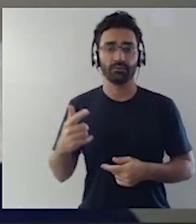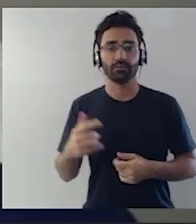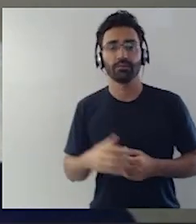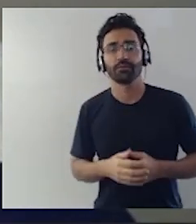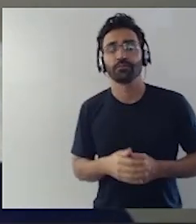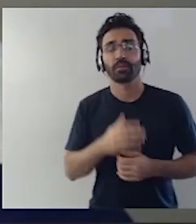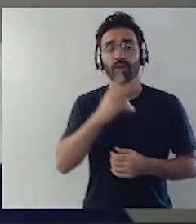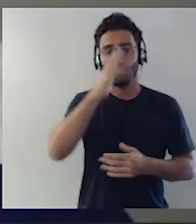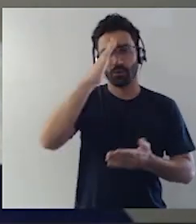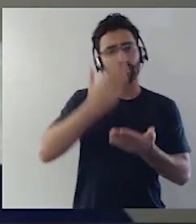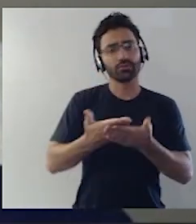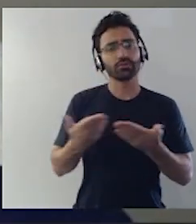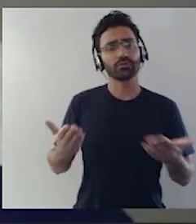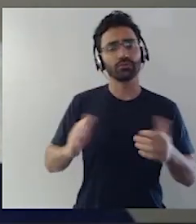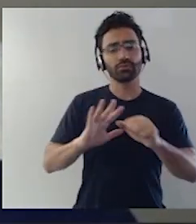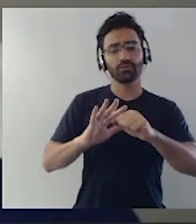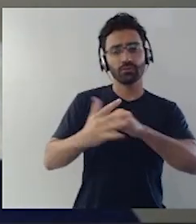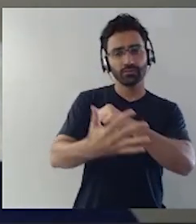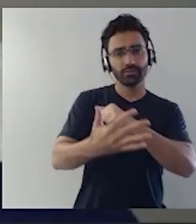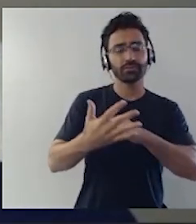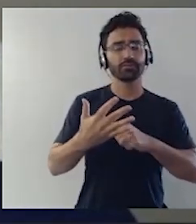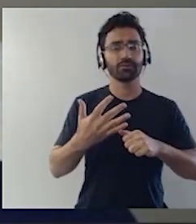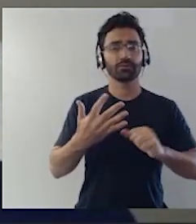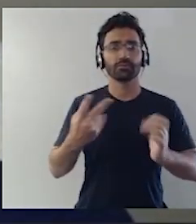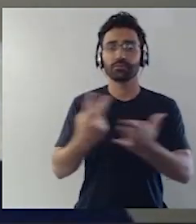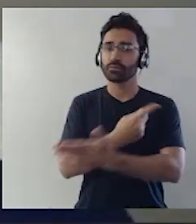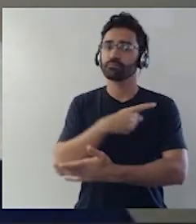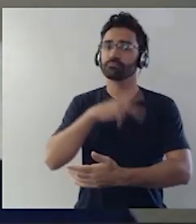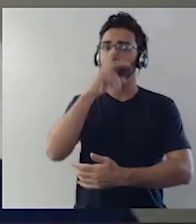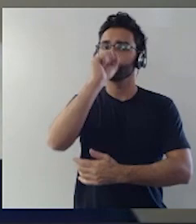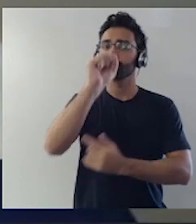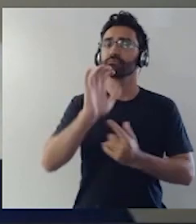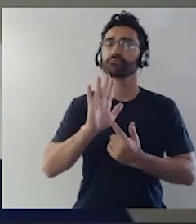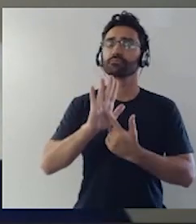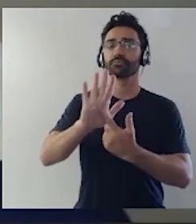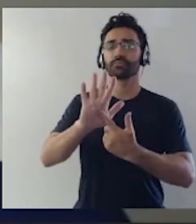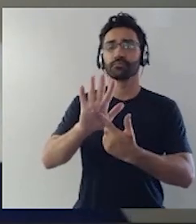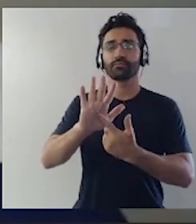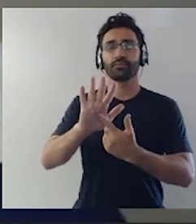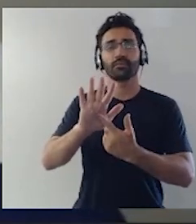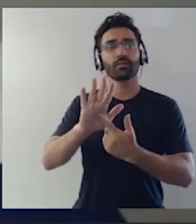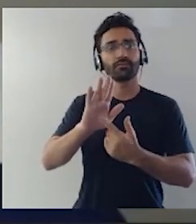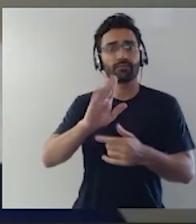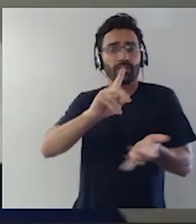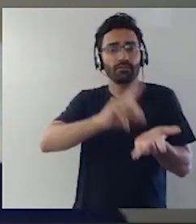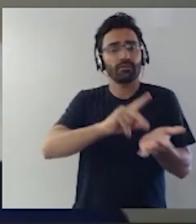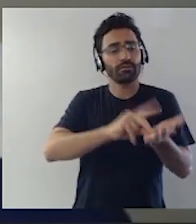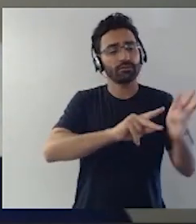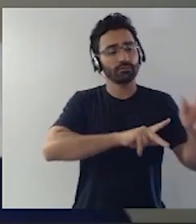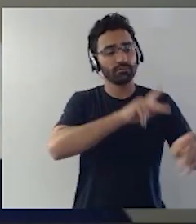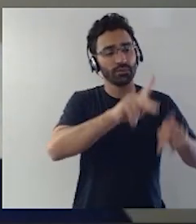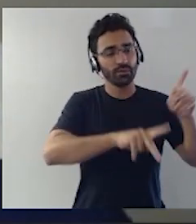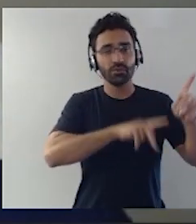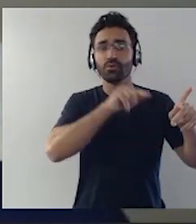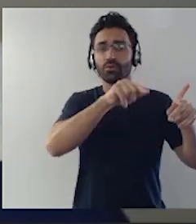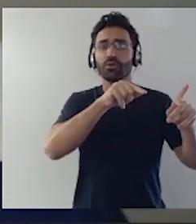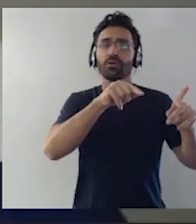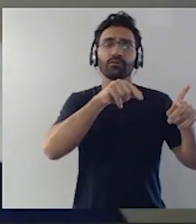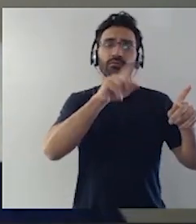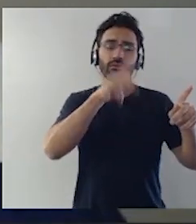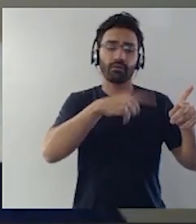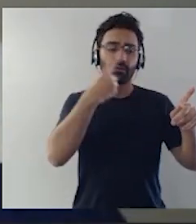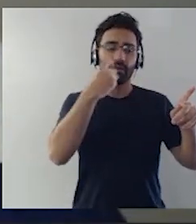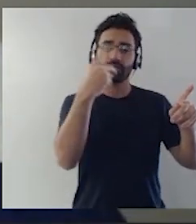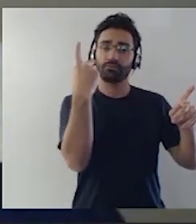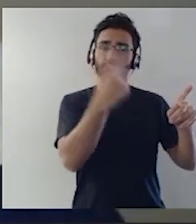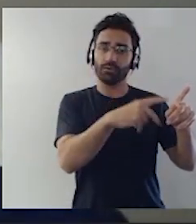o Covid-19 mostra a vitalidade da supremacia do interesse público sobre o particular. E o que é a supremacia